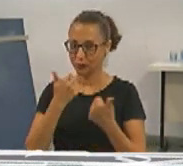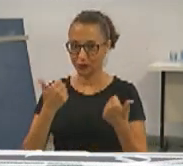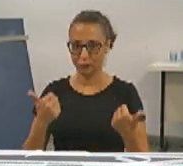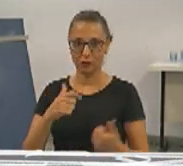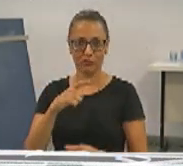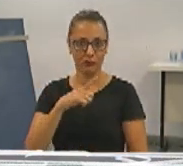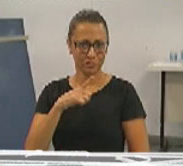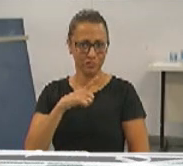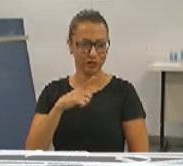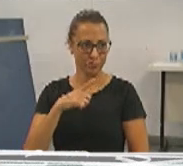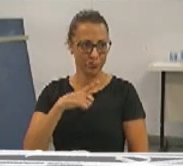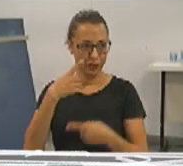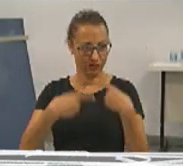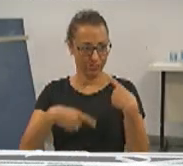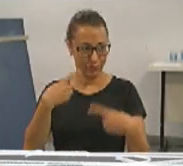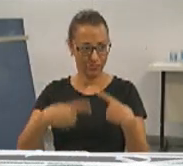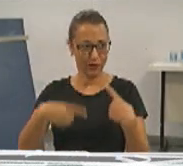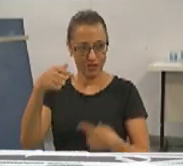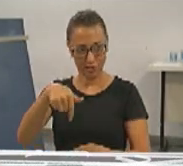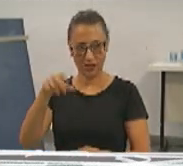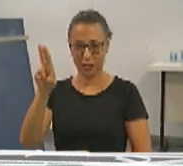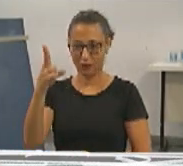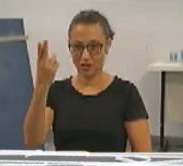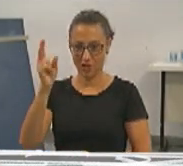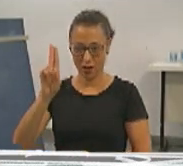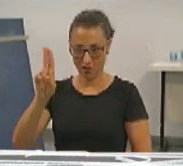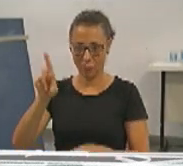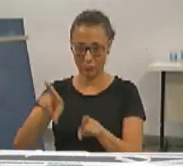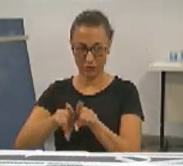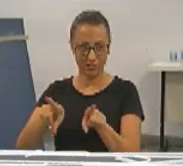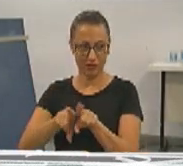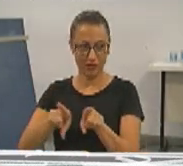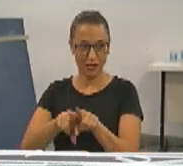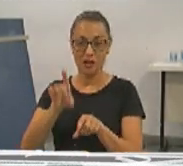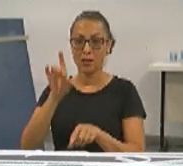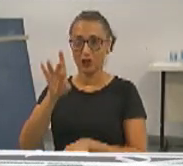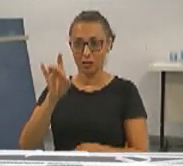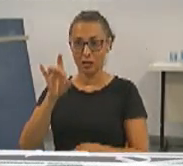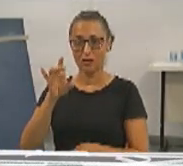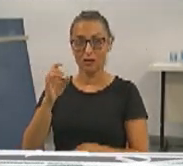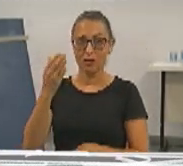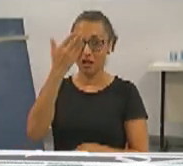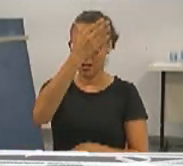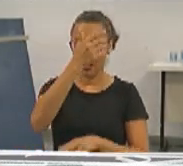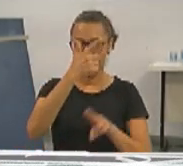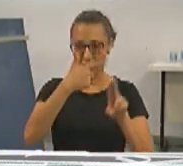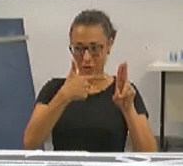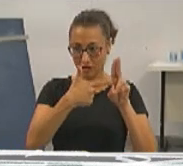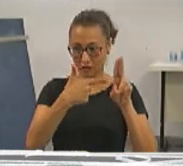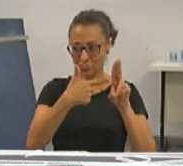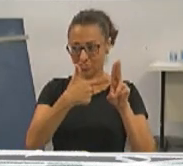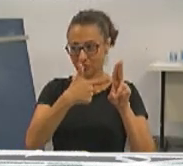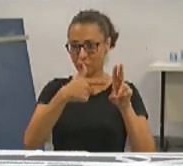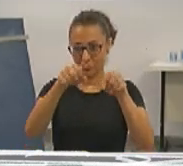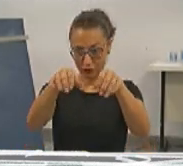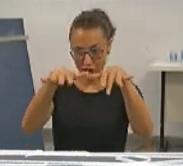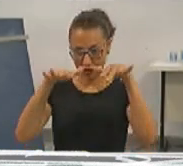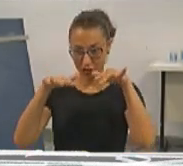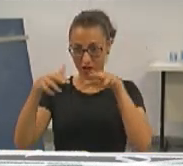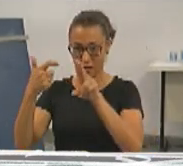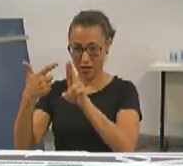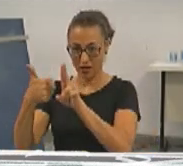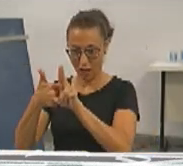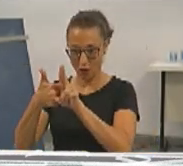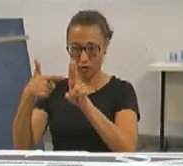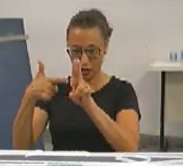ter esse debate aqui no HU também, não só o debate lá nos nossos auditórios, na unidade 2 e na unidade